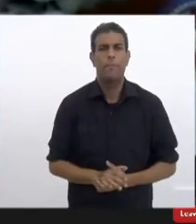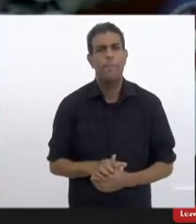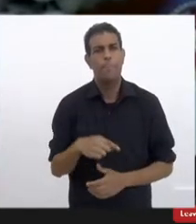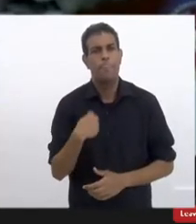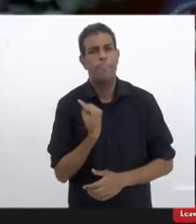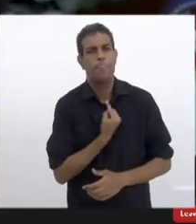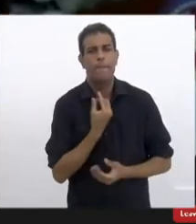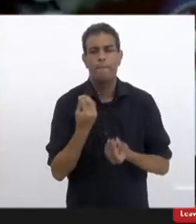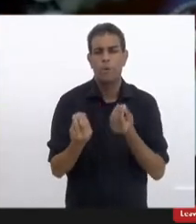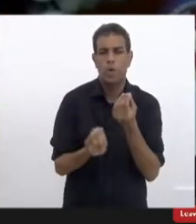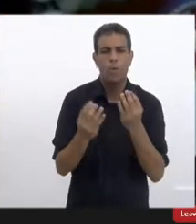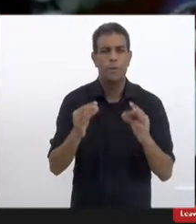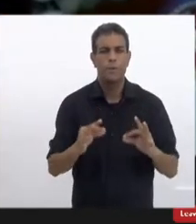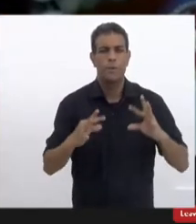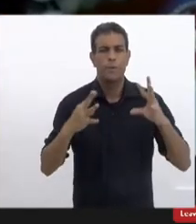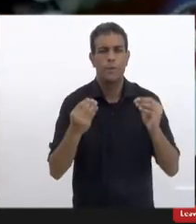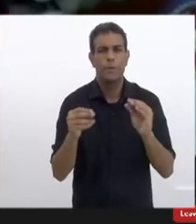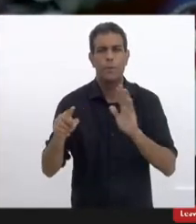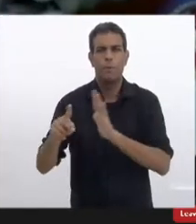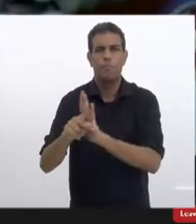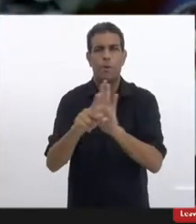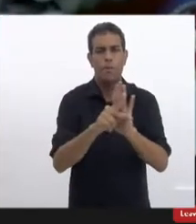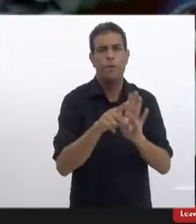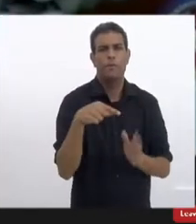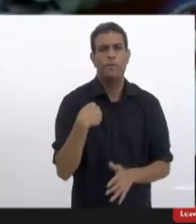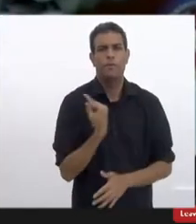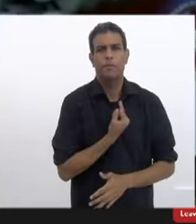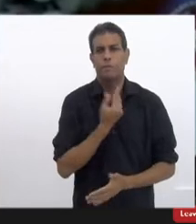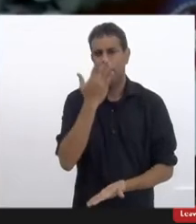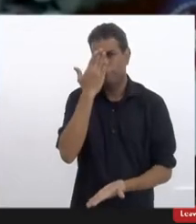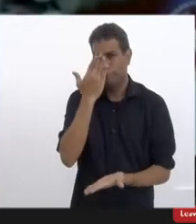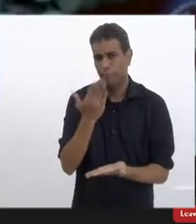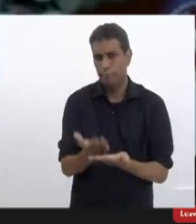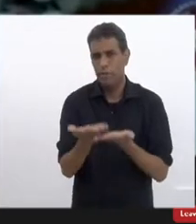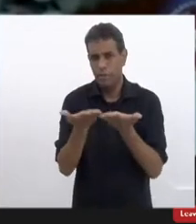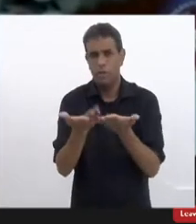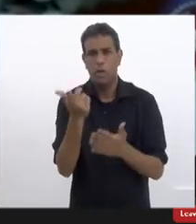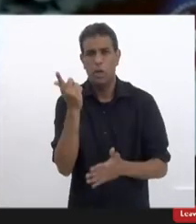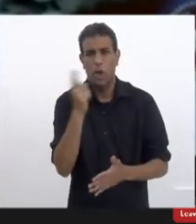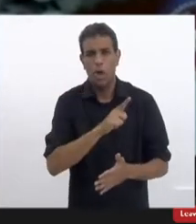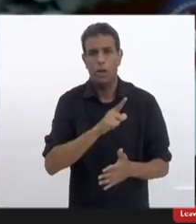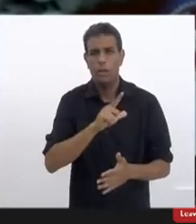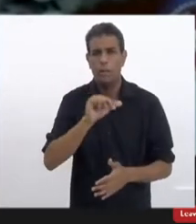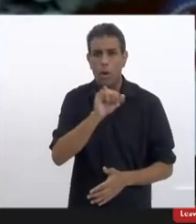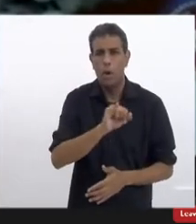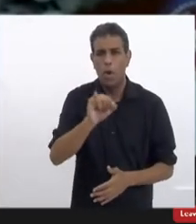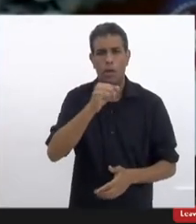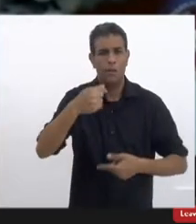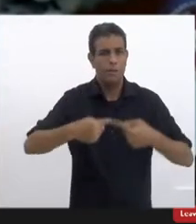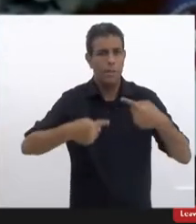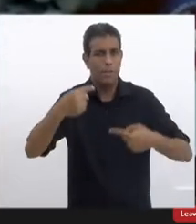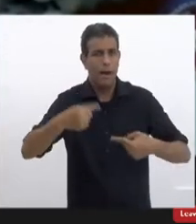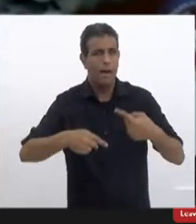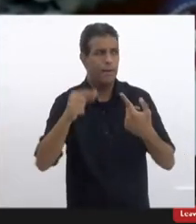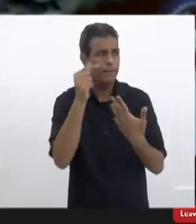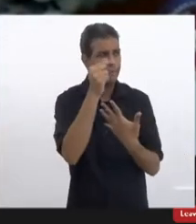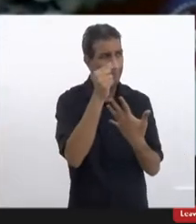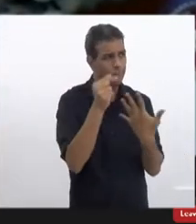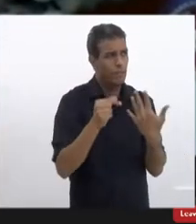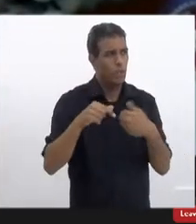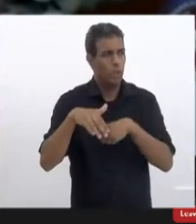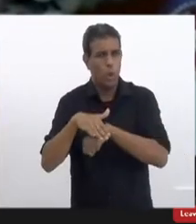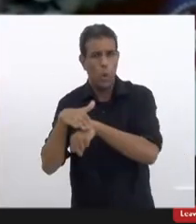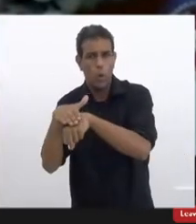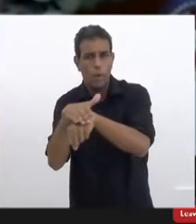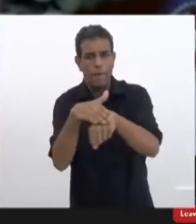que são de todos nós. Então, confio que esse é um passo importante, esse debate, essa conversa,